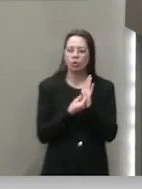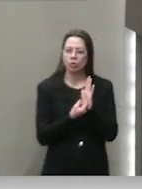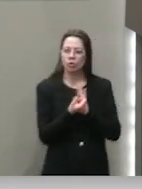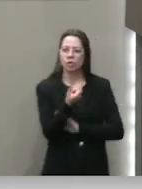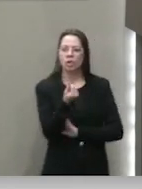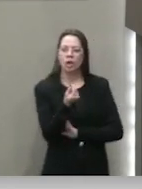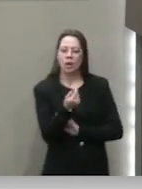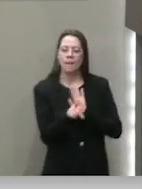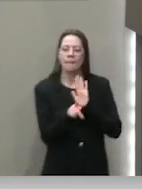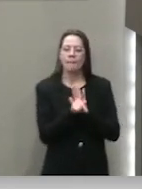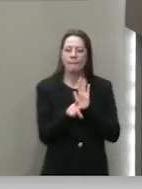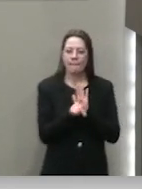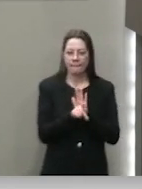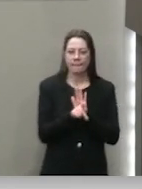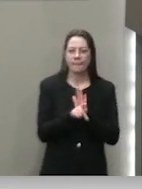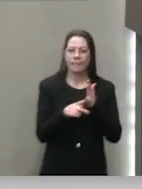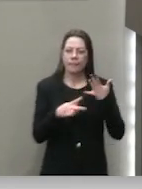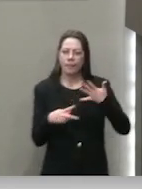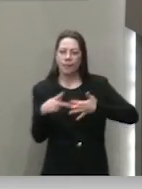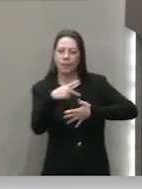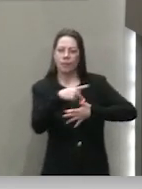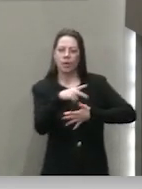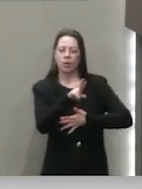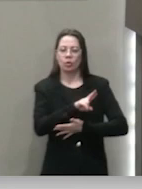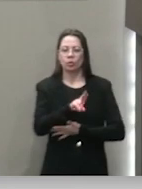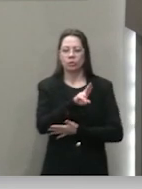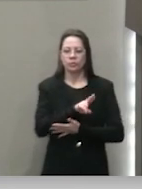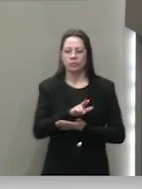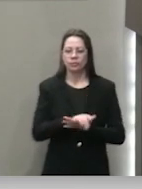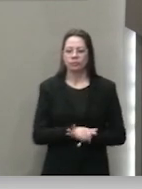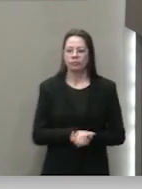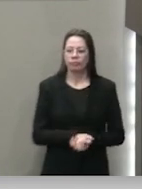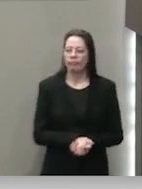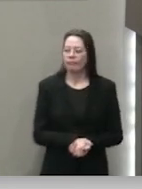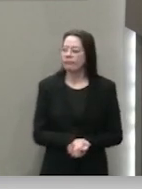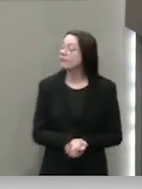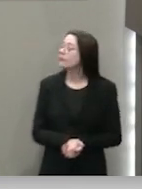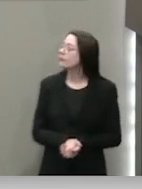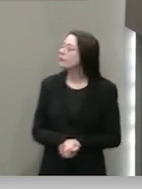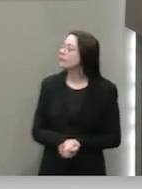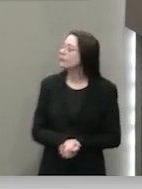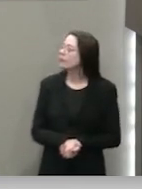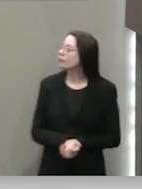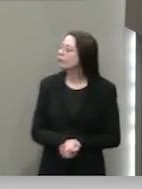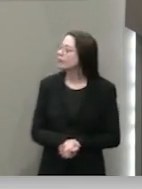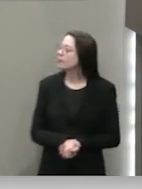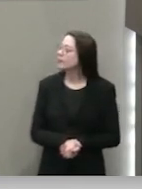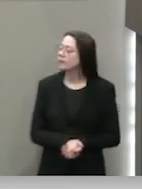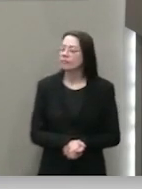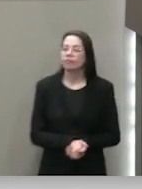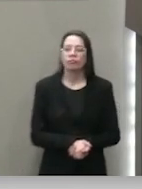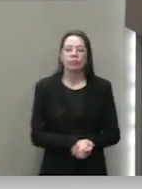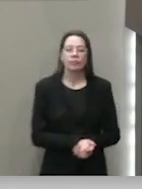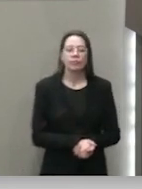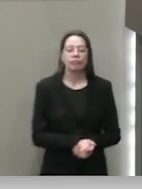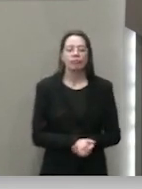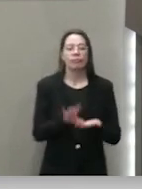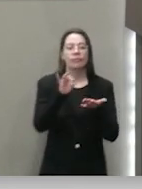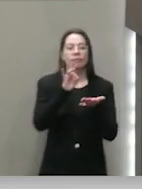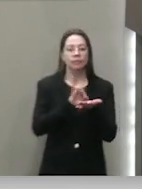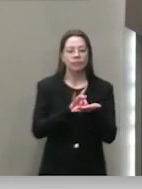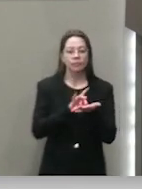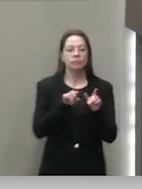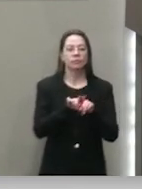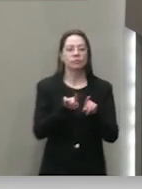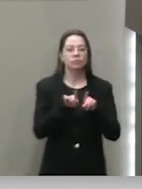sobre prioridades de utilização deste orçamento. E agora, efetivamente,